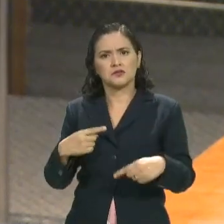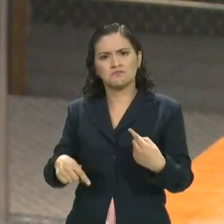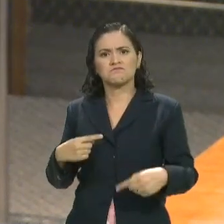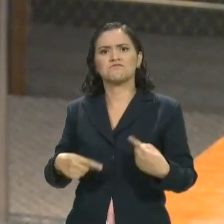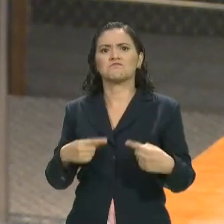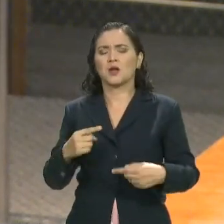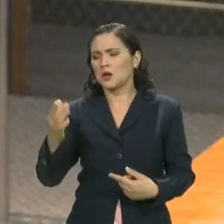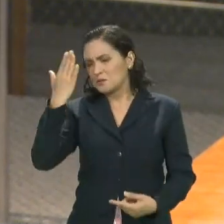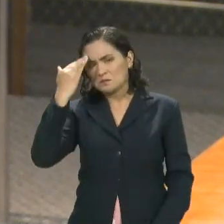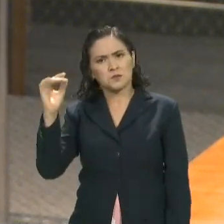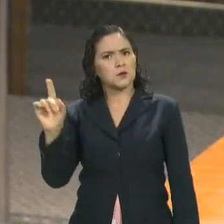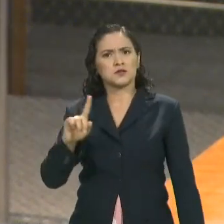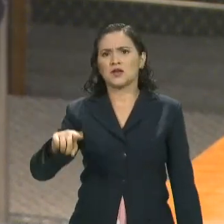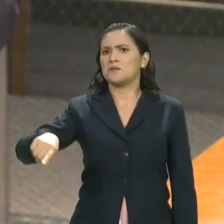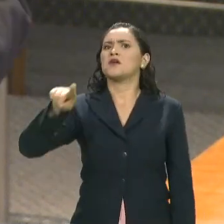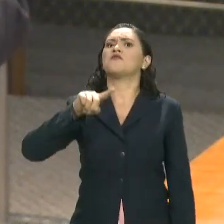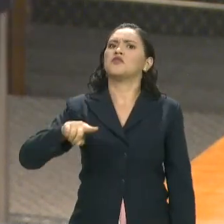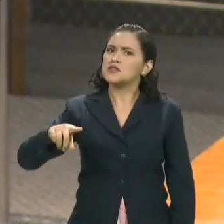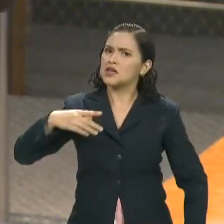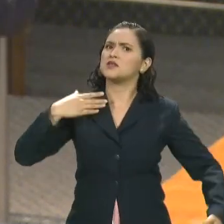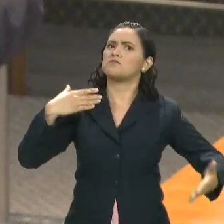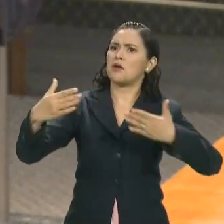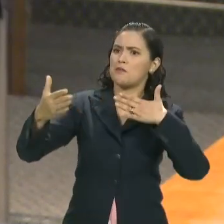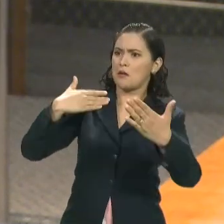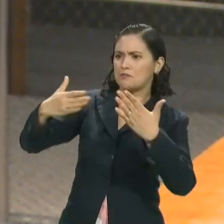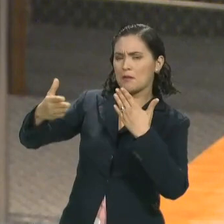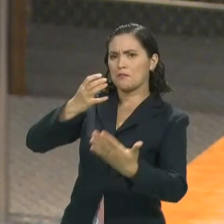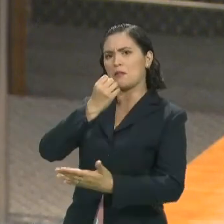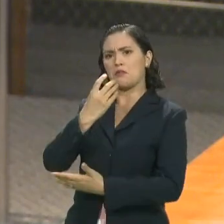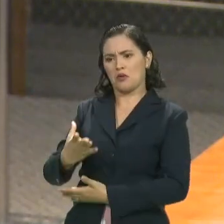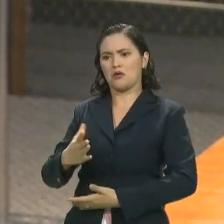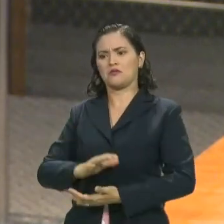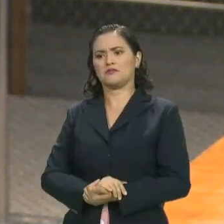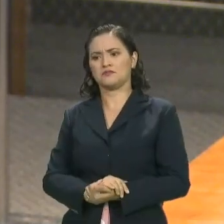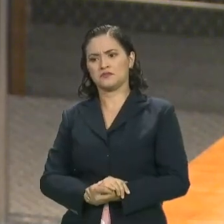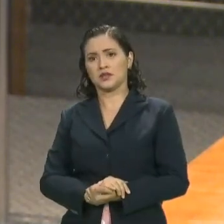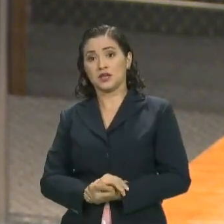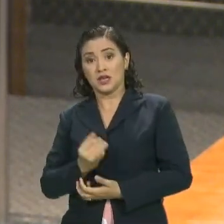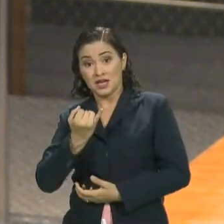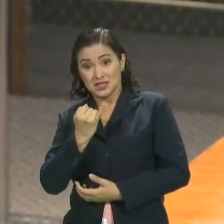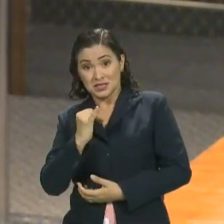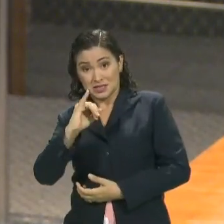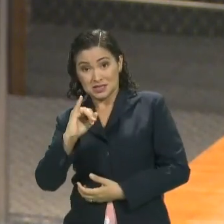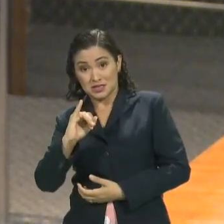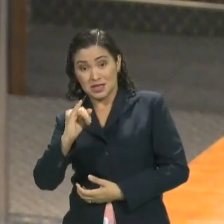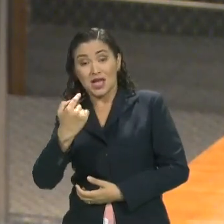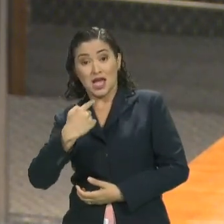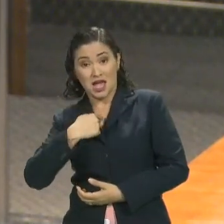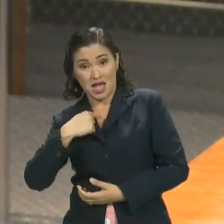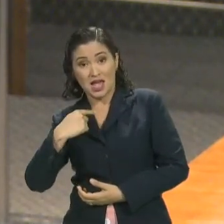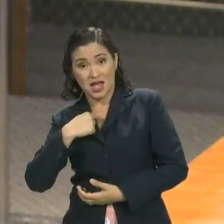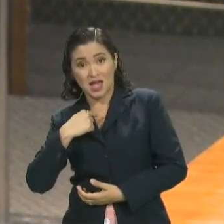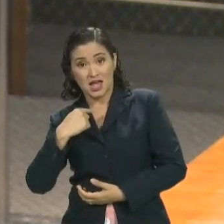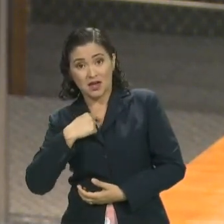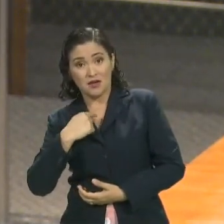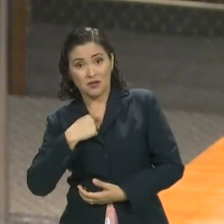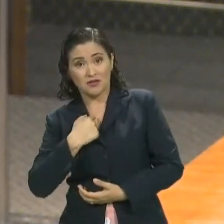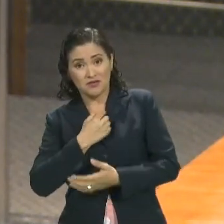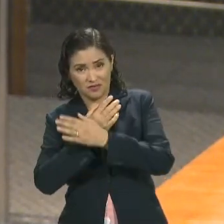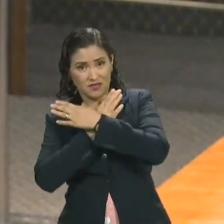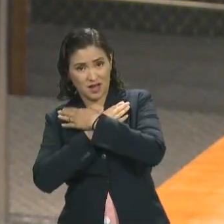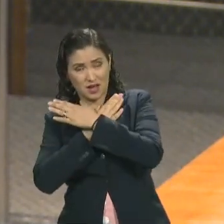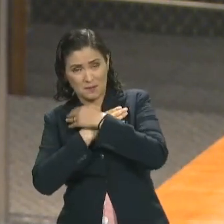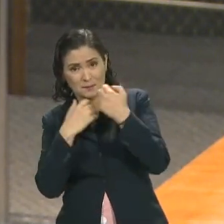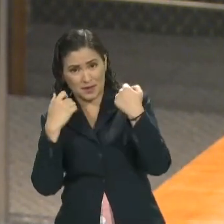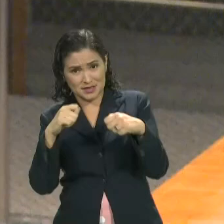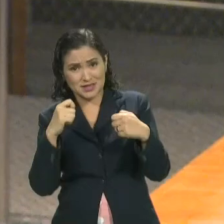de muito. Eu acho até que se criminoso eu fosse, eu os escolheria para poder me debater, que eu gostei da tanta veemência como